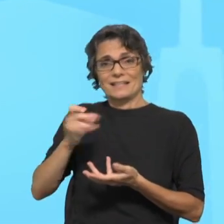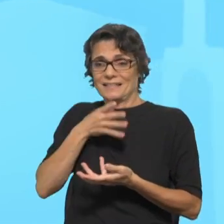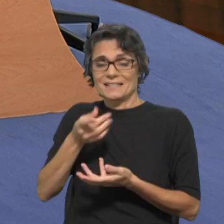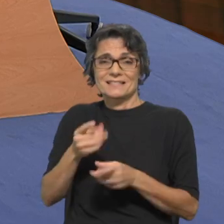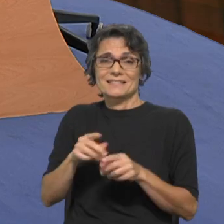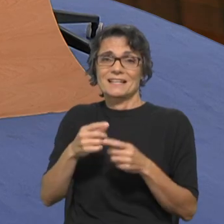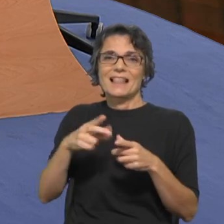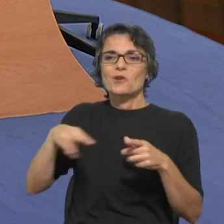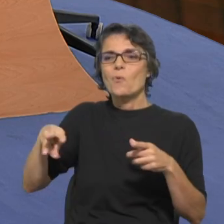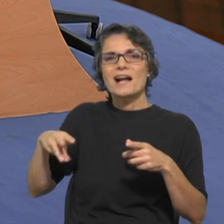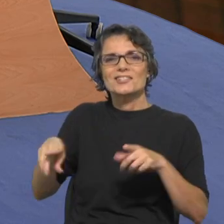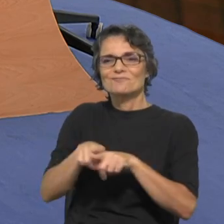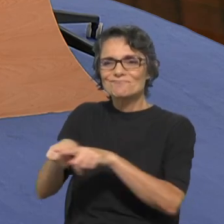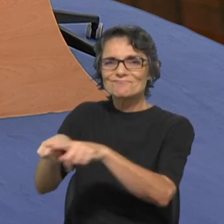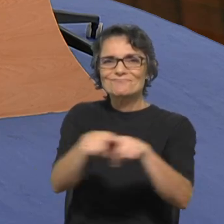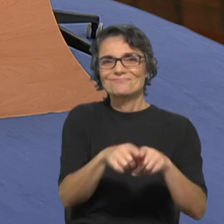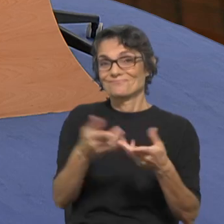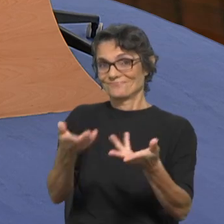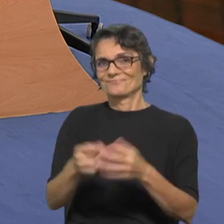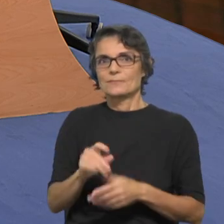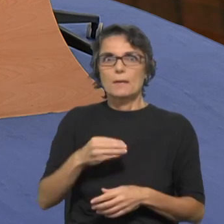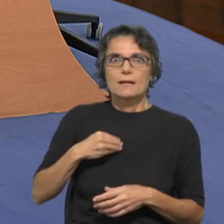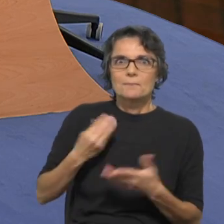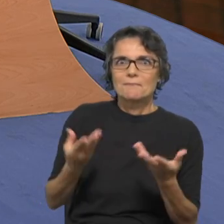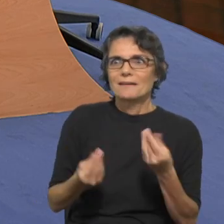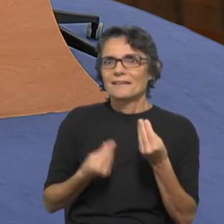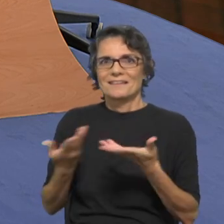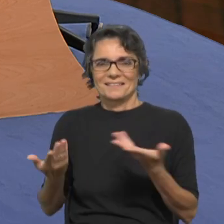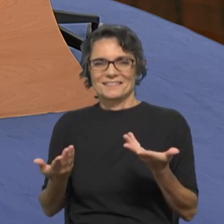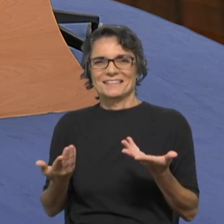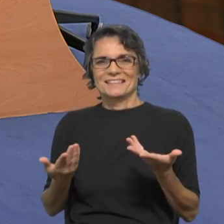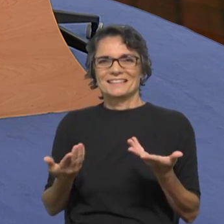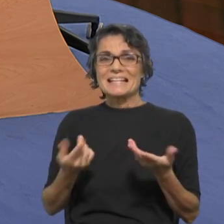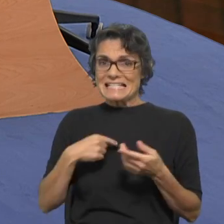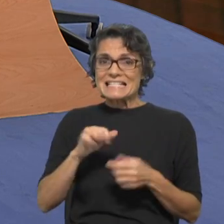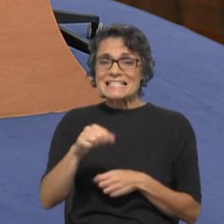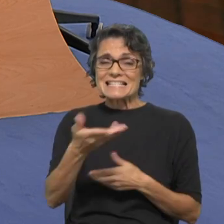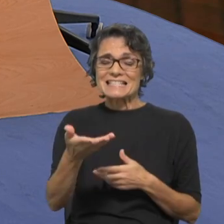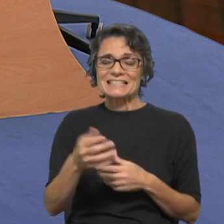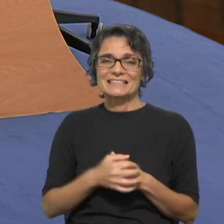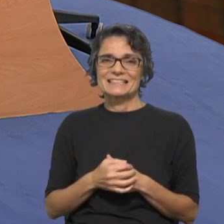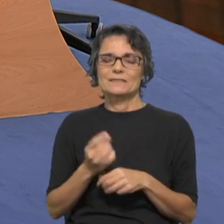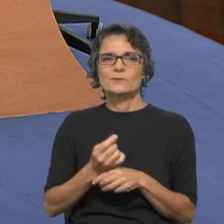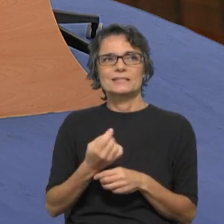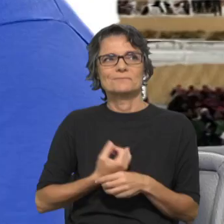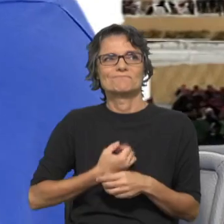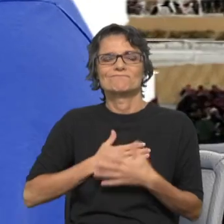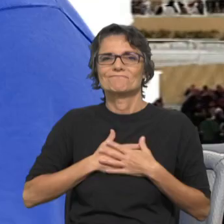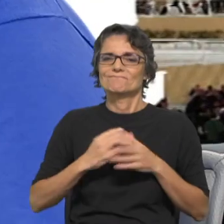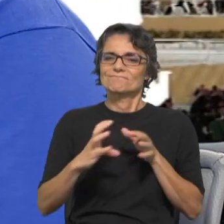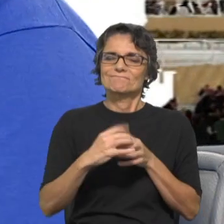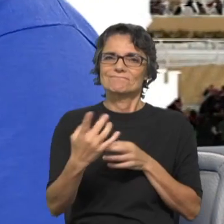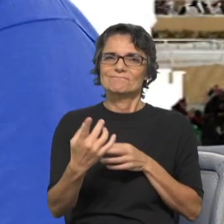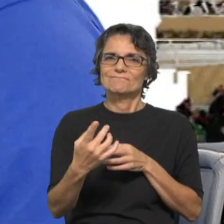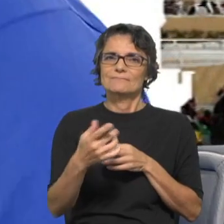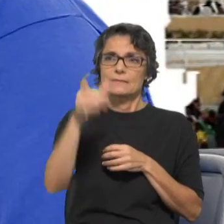de facto, a comunicação acontecer. E os medos, não é? Medos. Eles depois revêem-se nos testemunhos que estão a ouvir. Claro. E percebem que o testemunho que está a